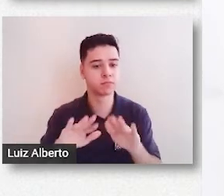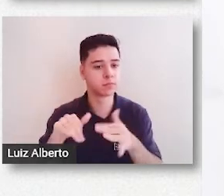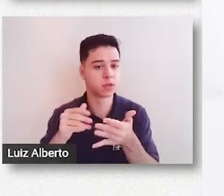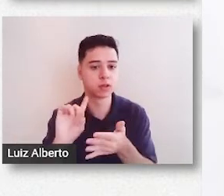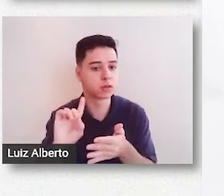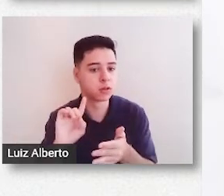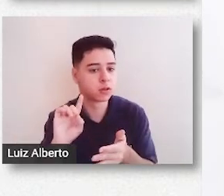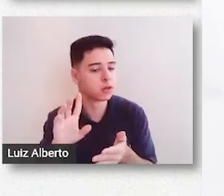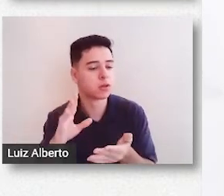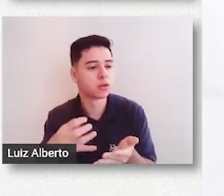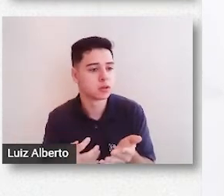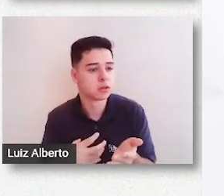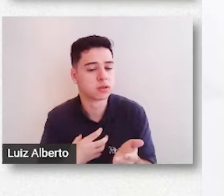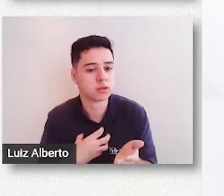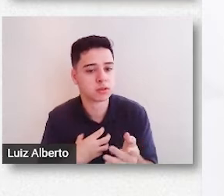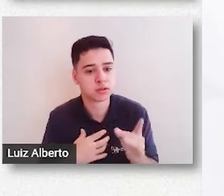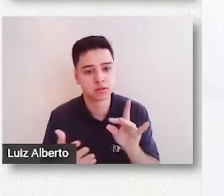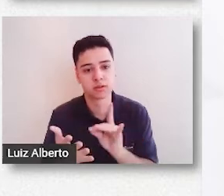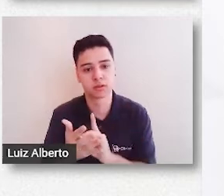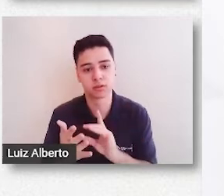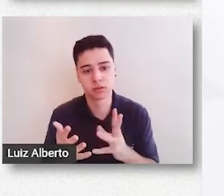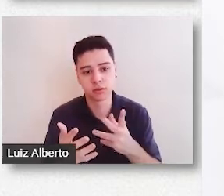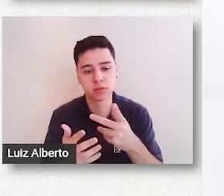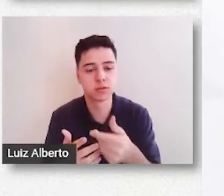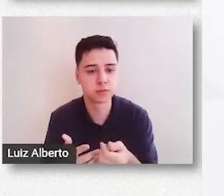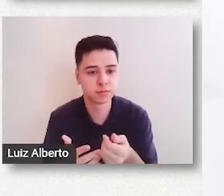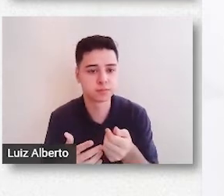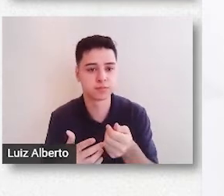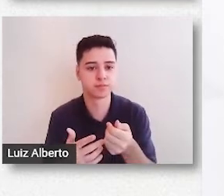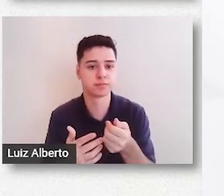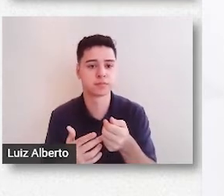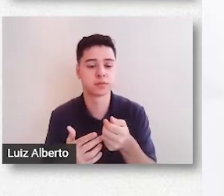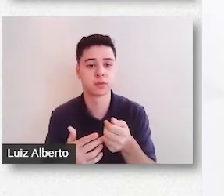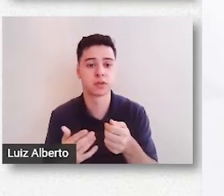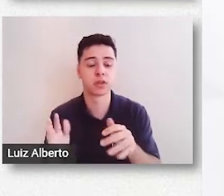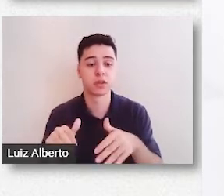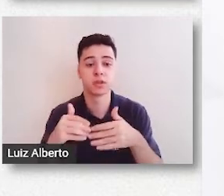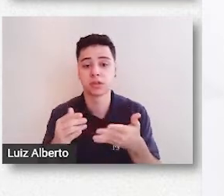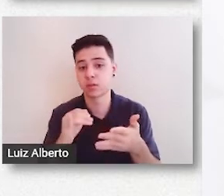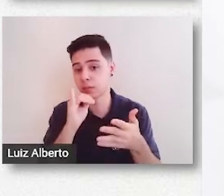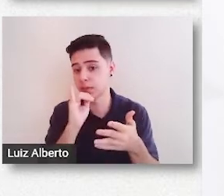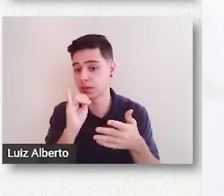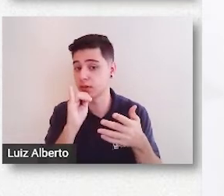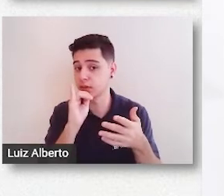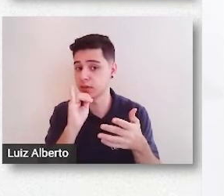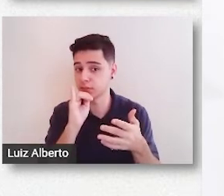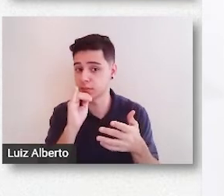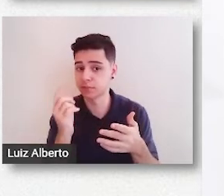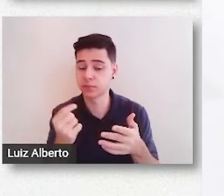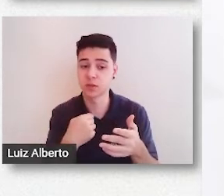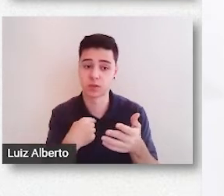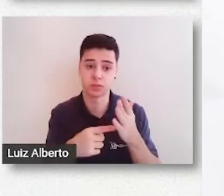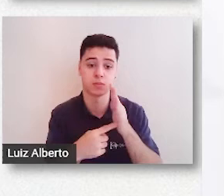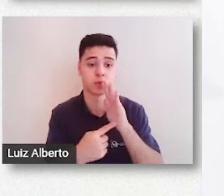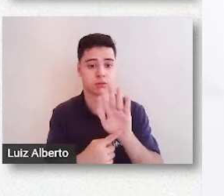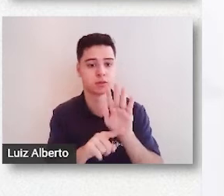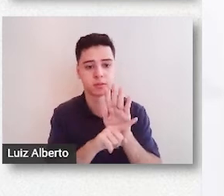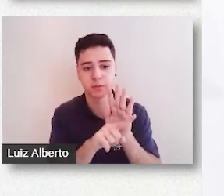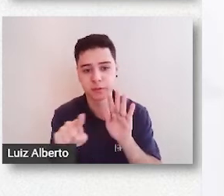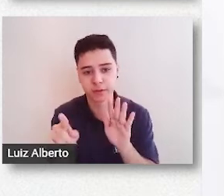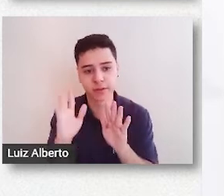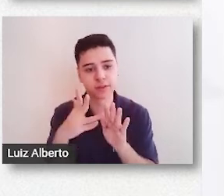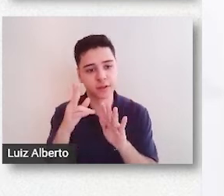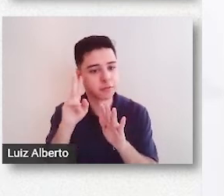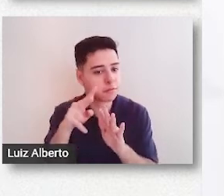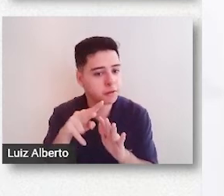essa sensação mais ainda. Né? Então, aí eu trouxe para vocês